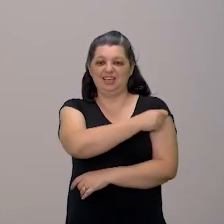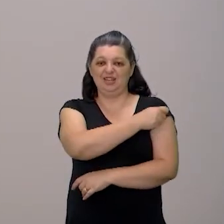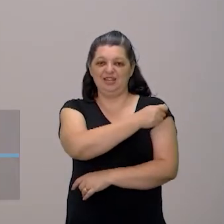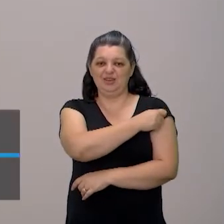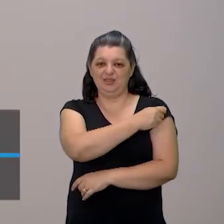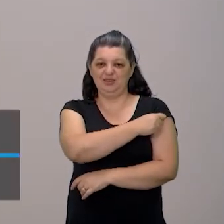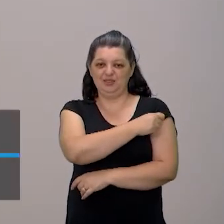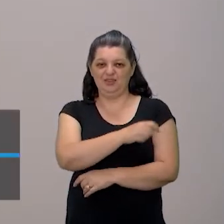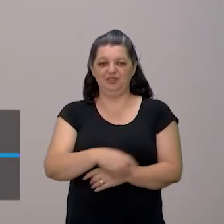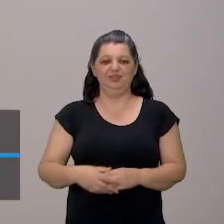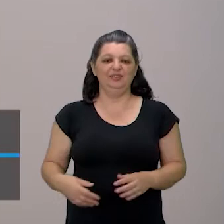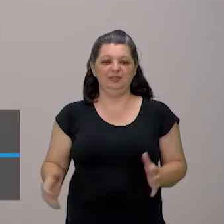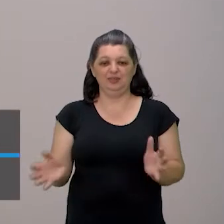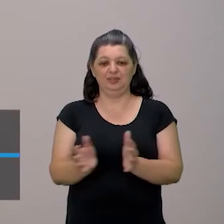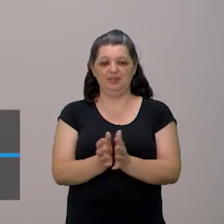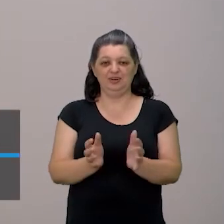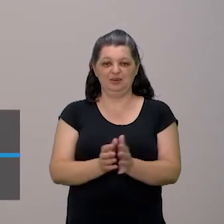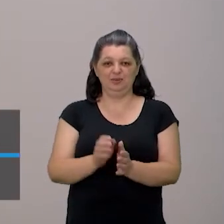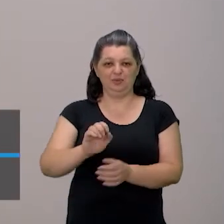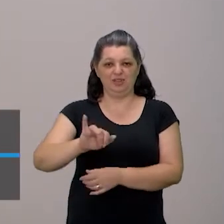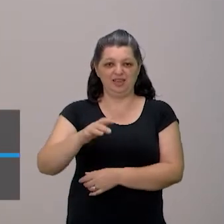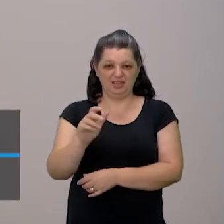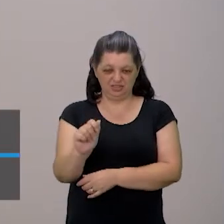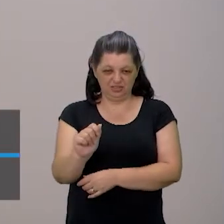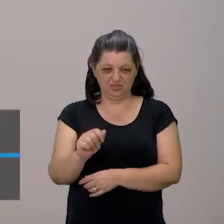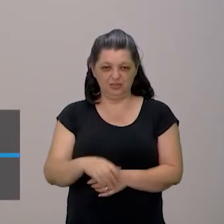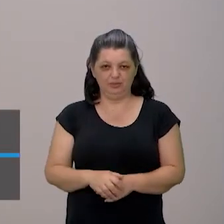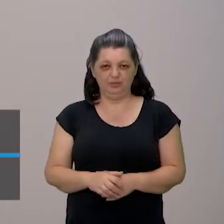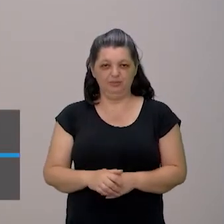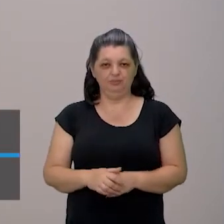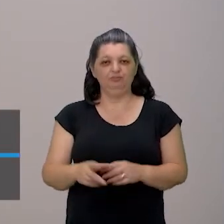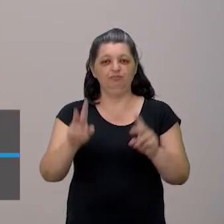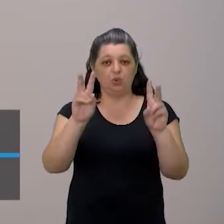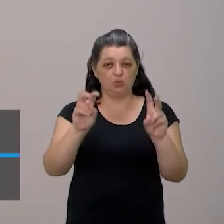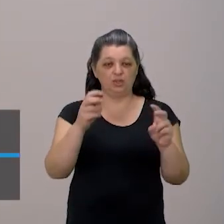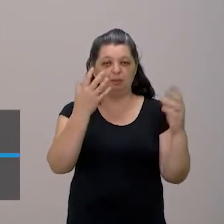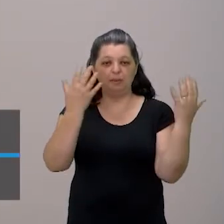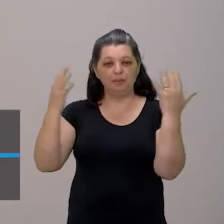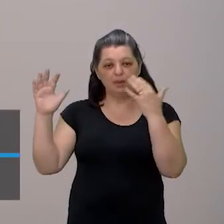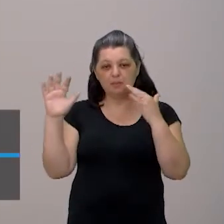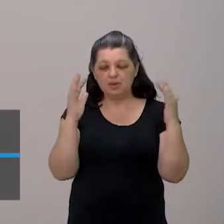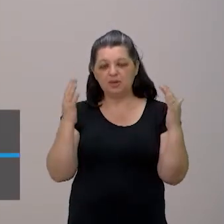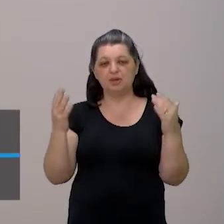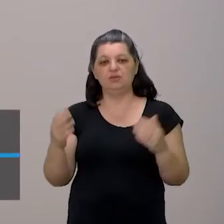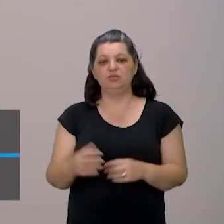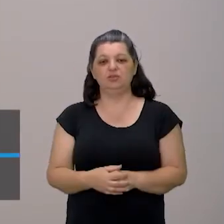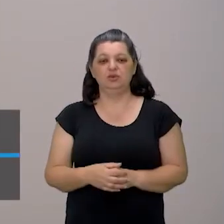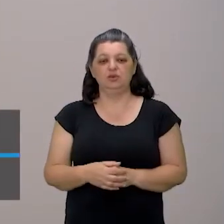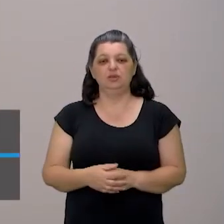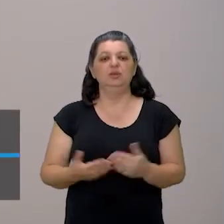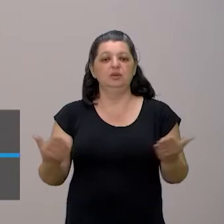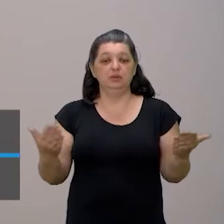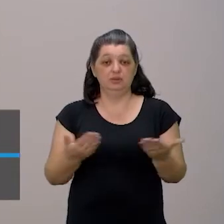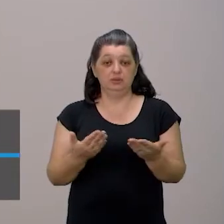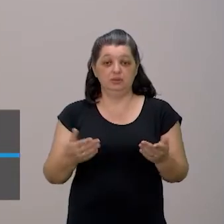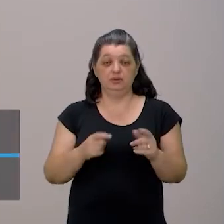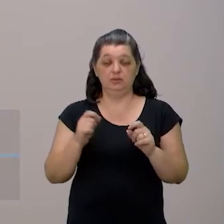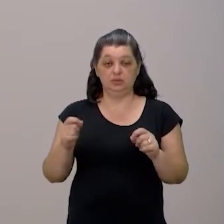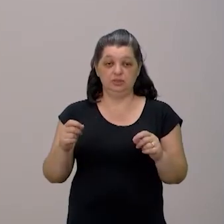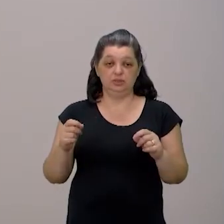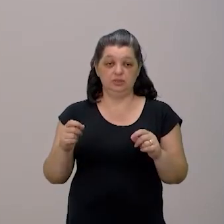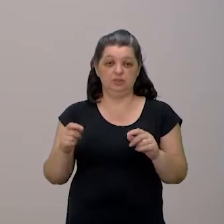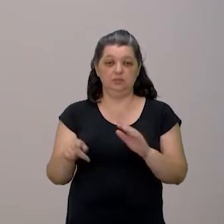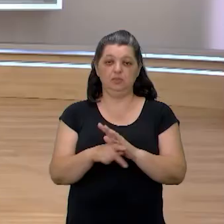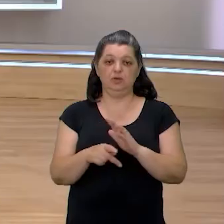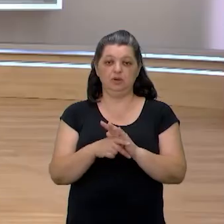da EJA com a gente aí, essa aula sobre meio ambiente, que é muito importante hoje, um tema aí atual com relação